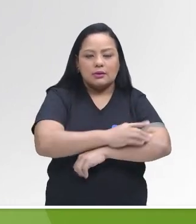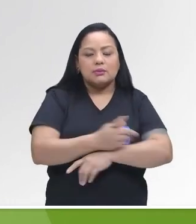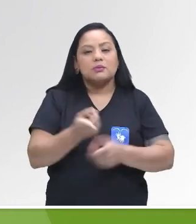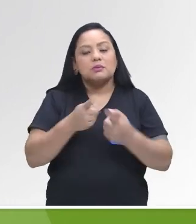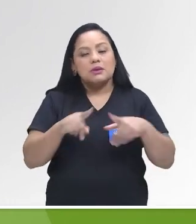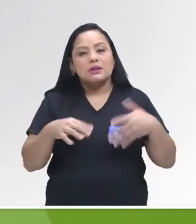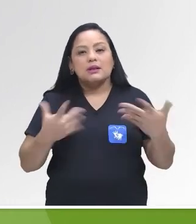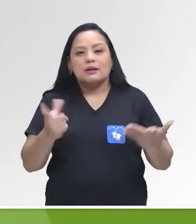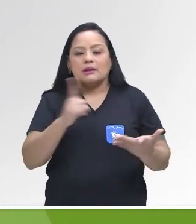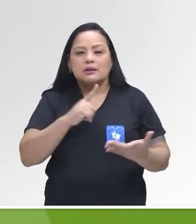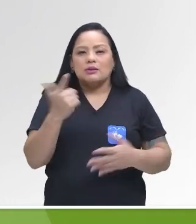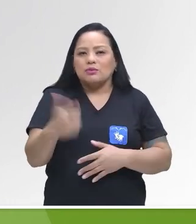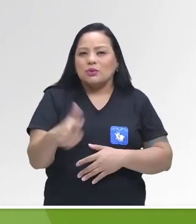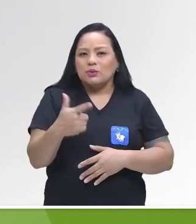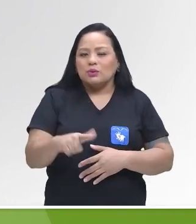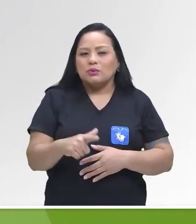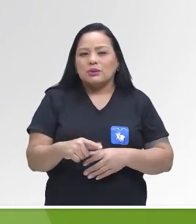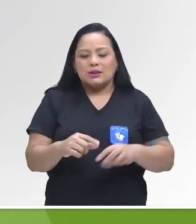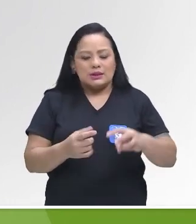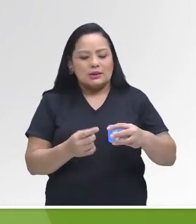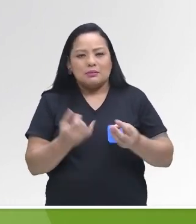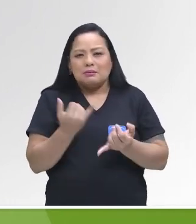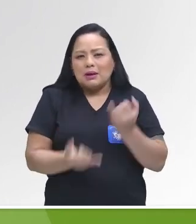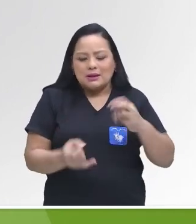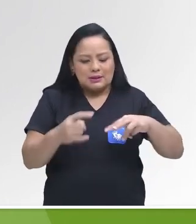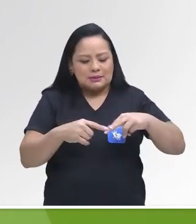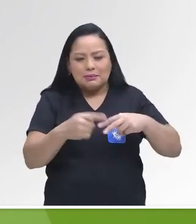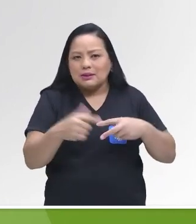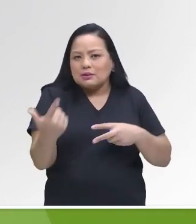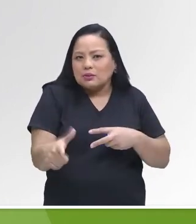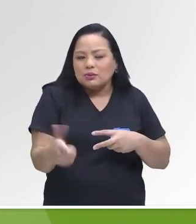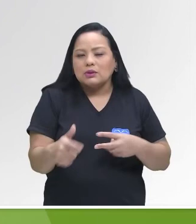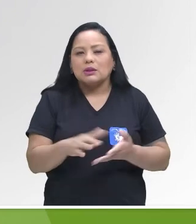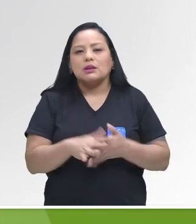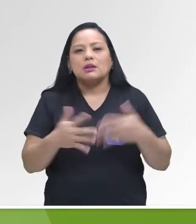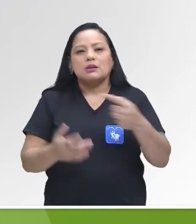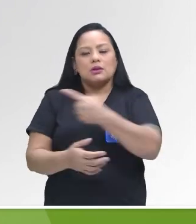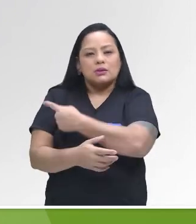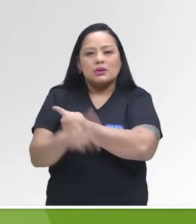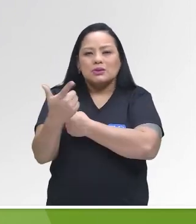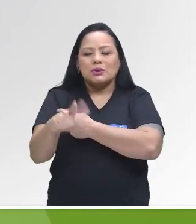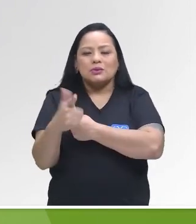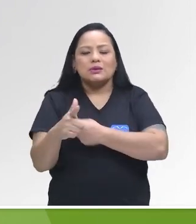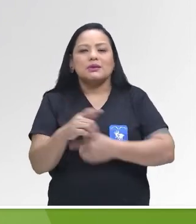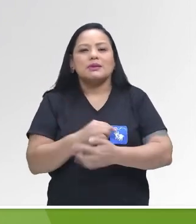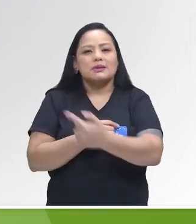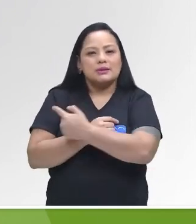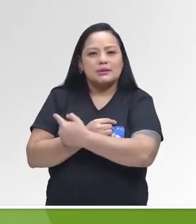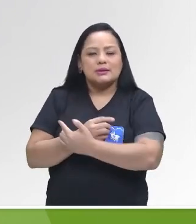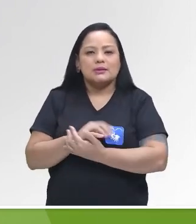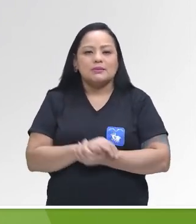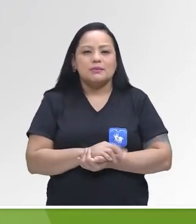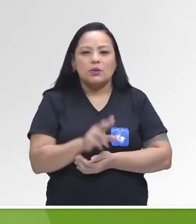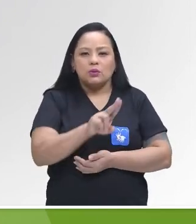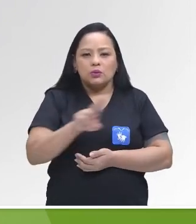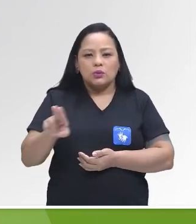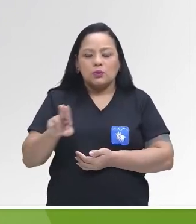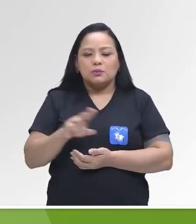de não possuírem patas, tá? E aí, a esses seres que não têm patas, a gente chama